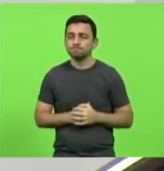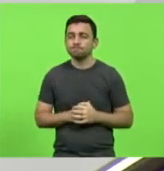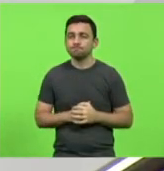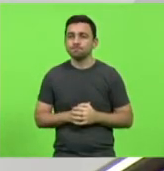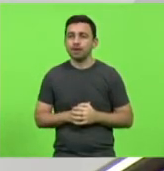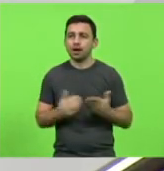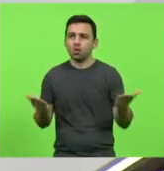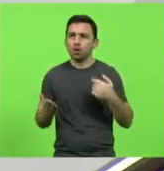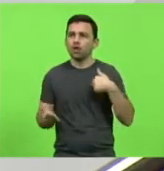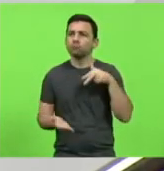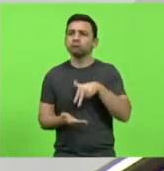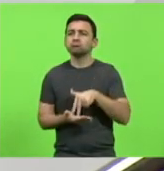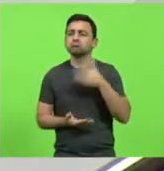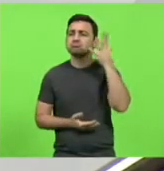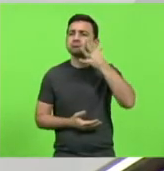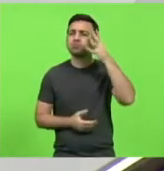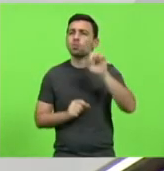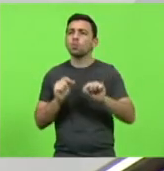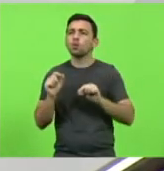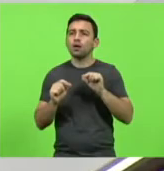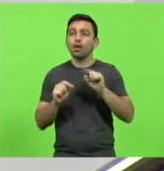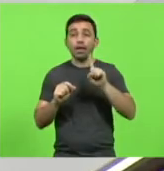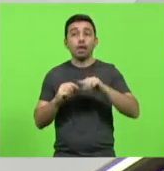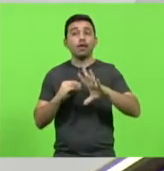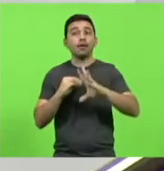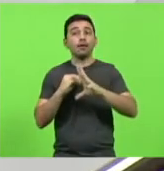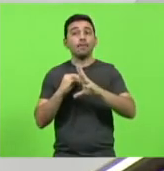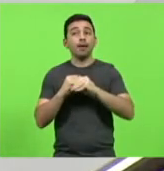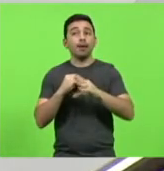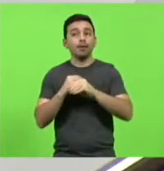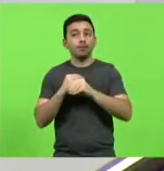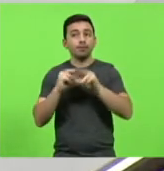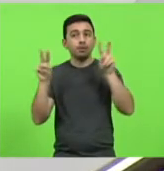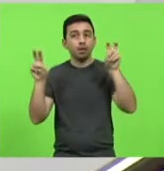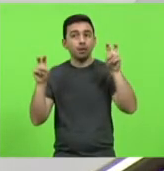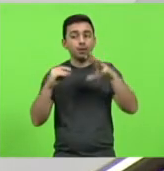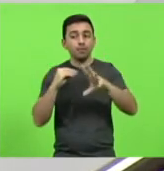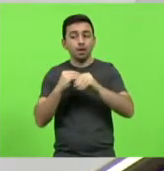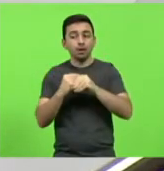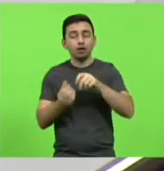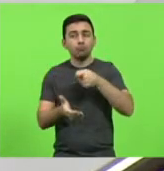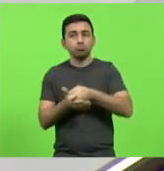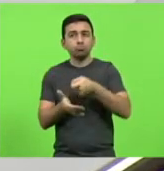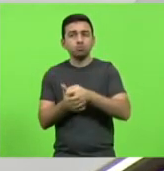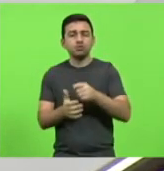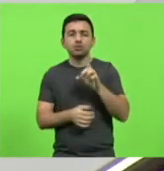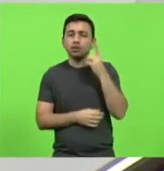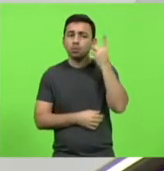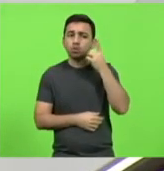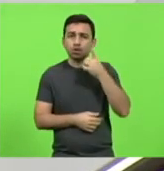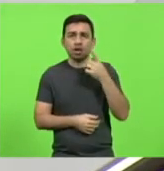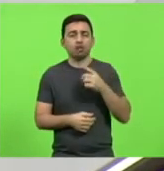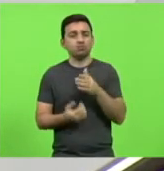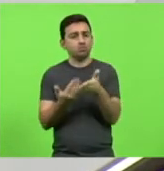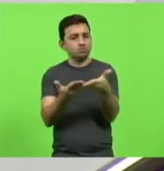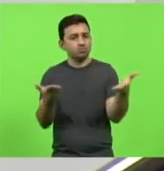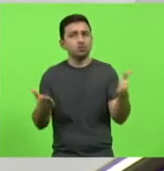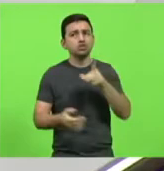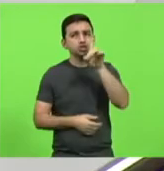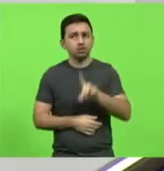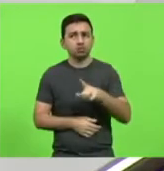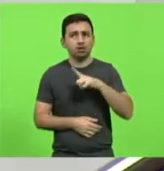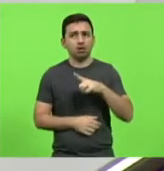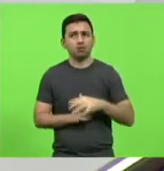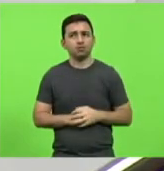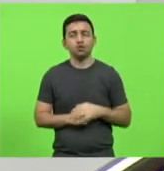é sobre as emendas impositivas que os deputados têm direito. nós aplicamos as emendas da seguinte